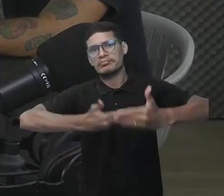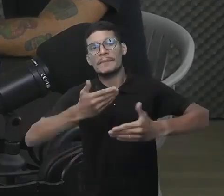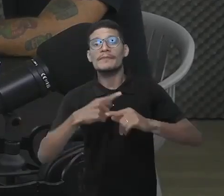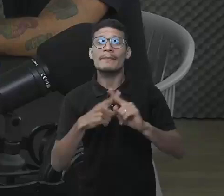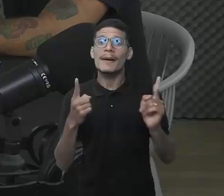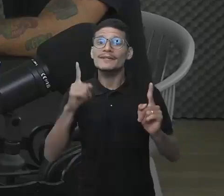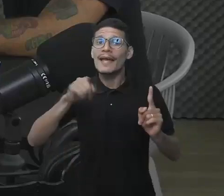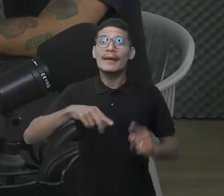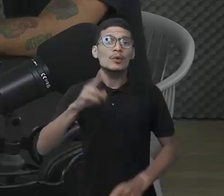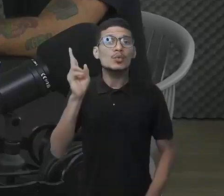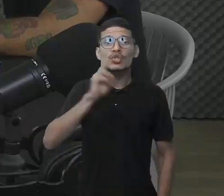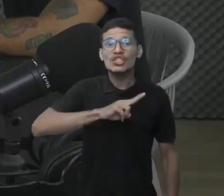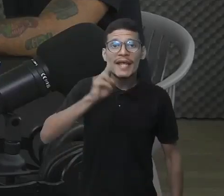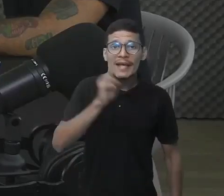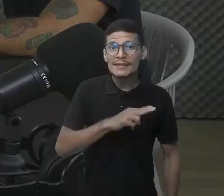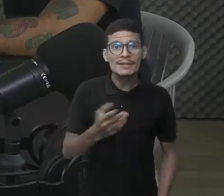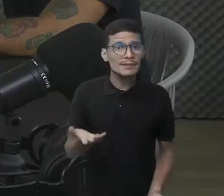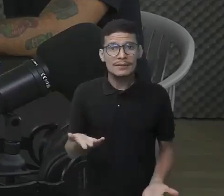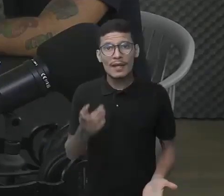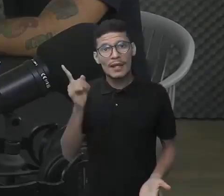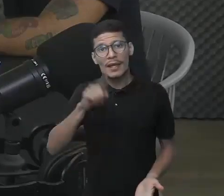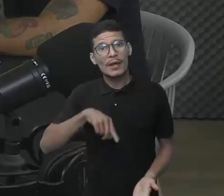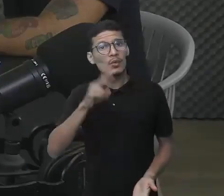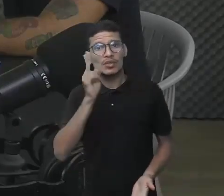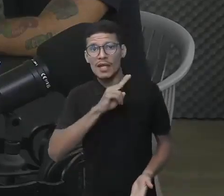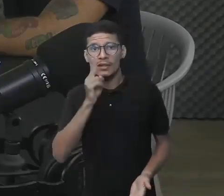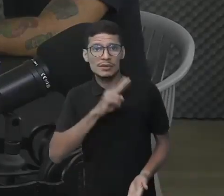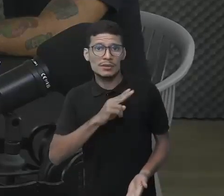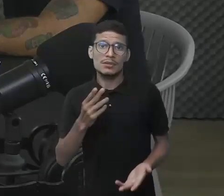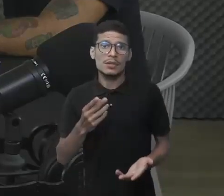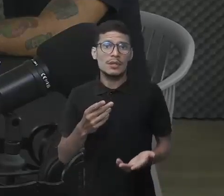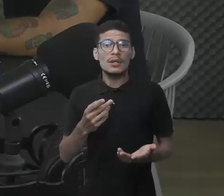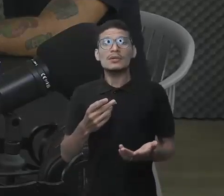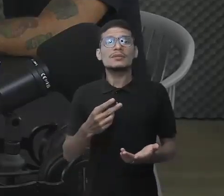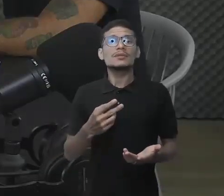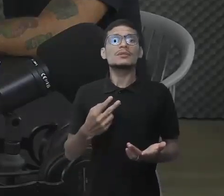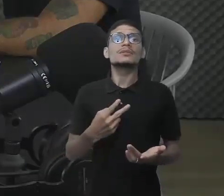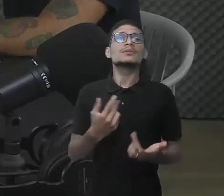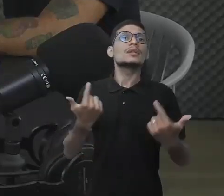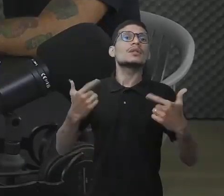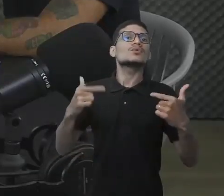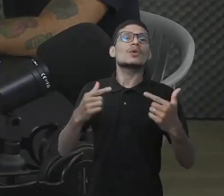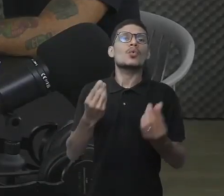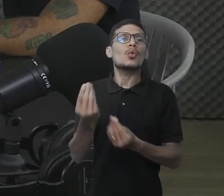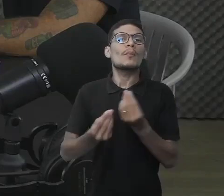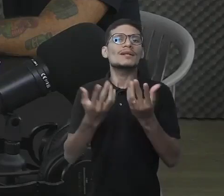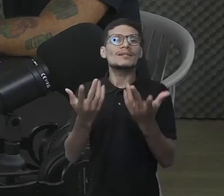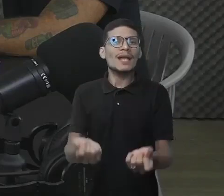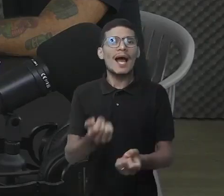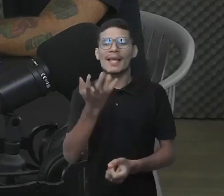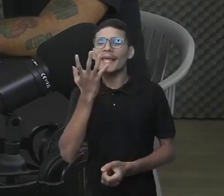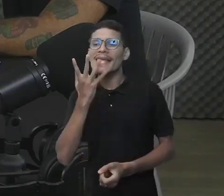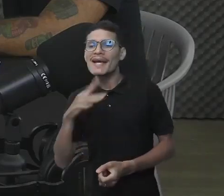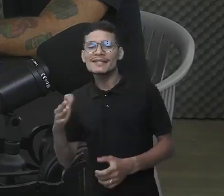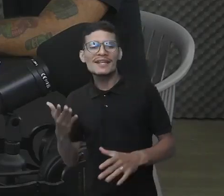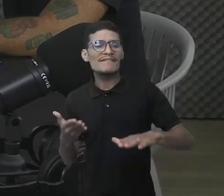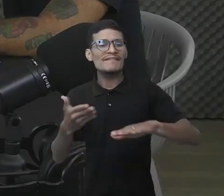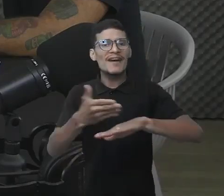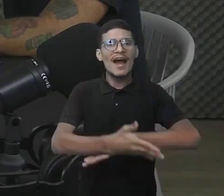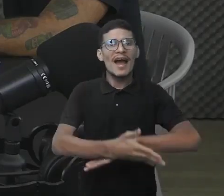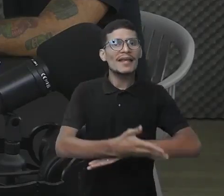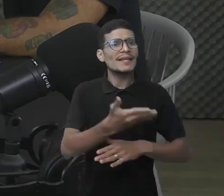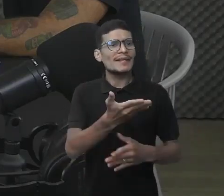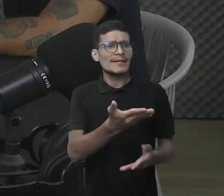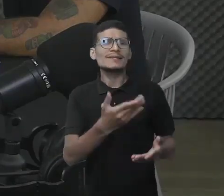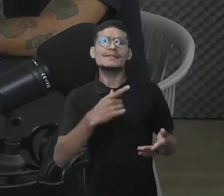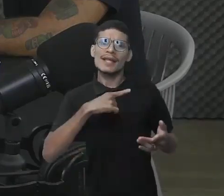uma questão urgente. Sim. Urgente. É inadmissível que uma criança, um adolescente ou uma criança chegue numa delegacia de bairro